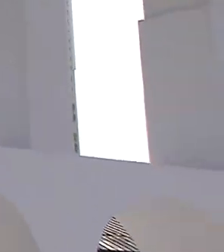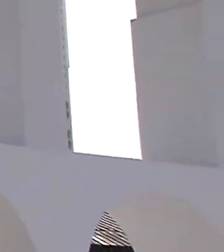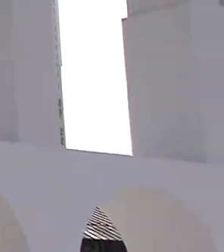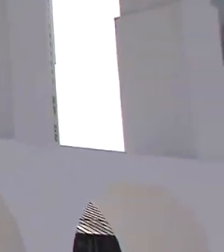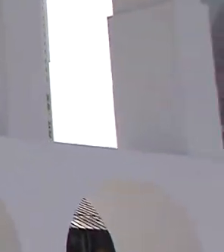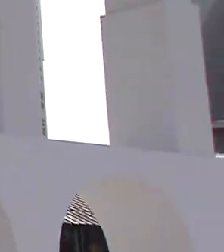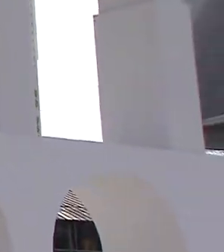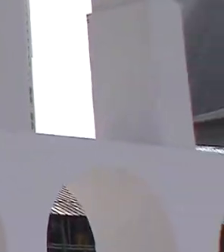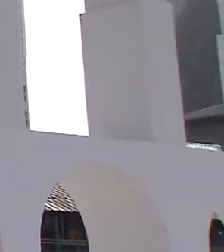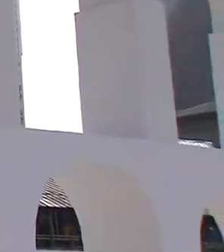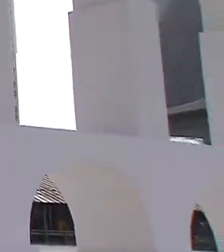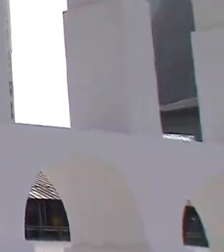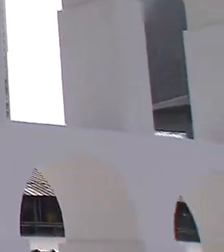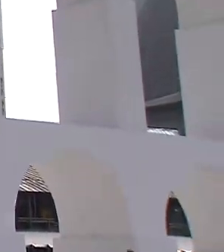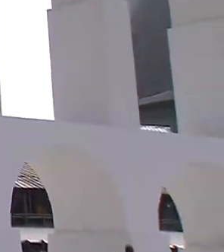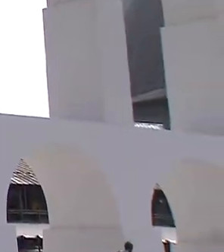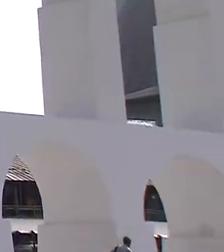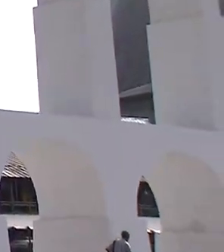Tchau.